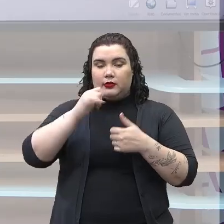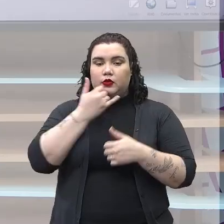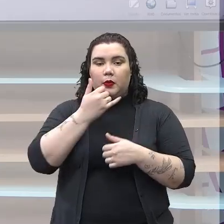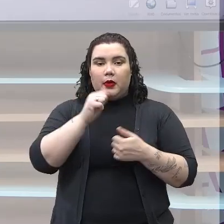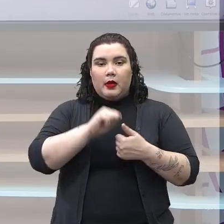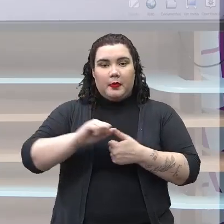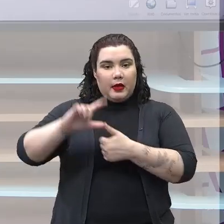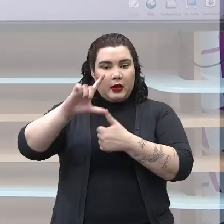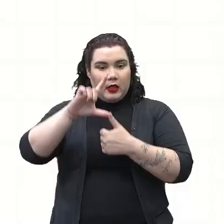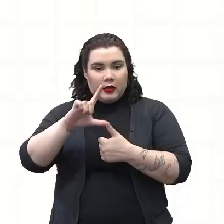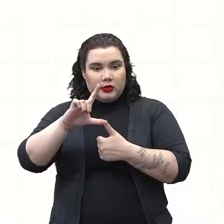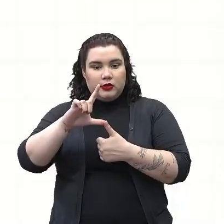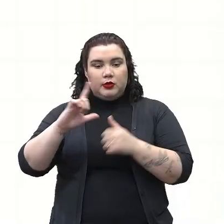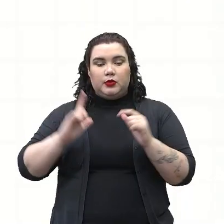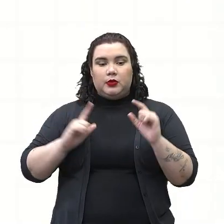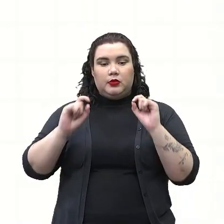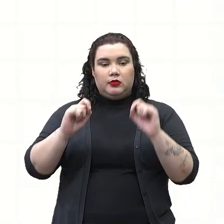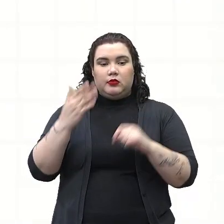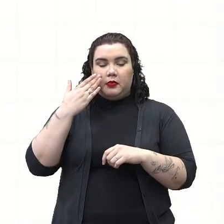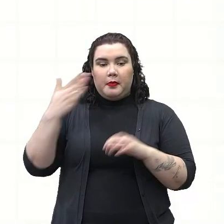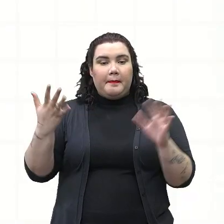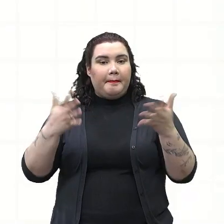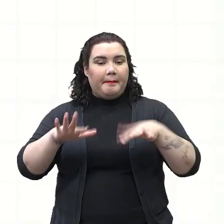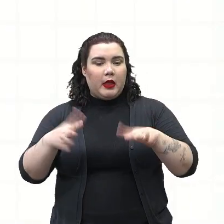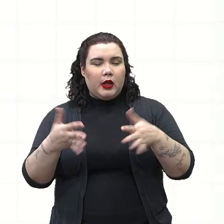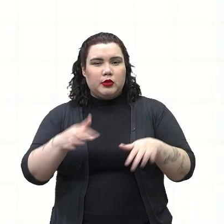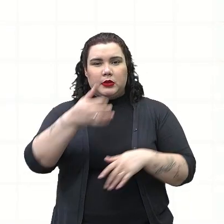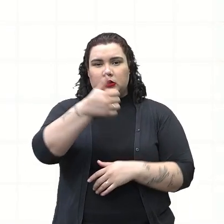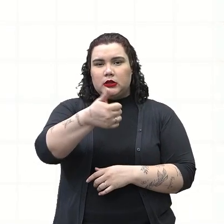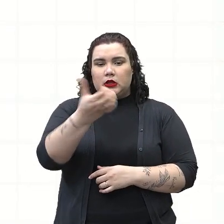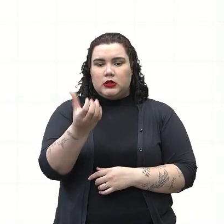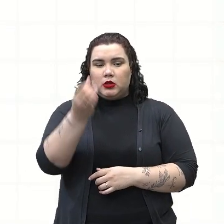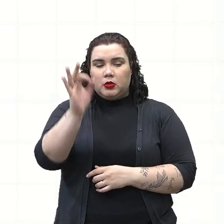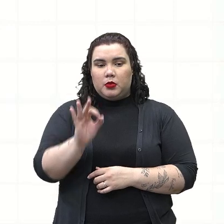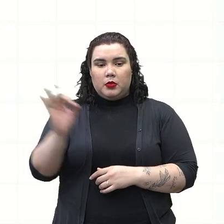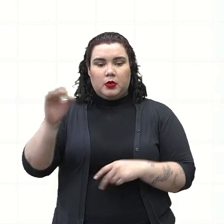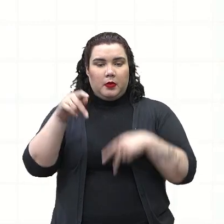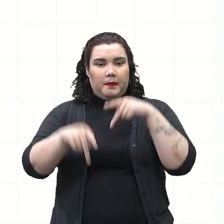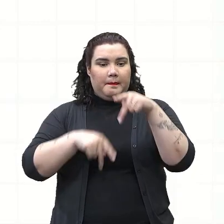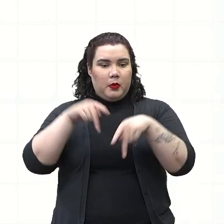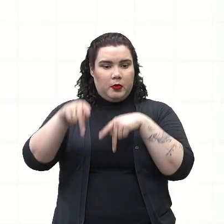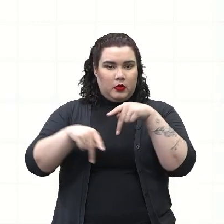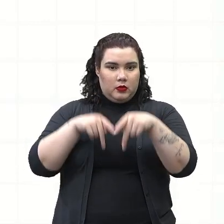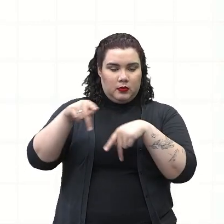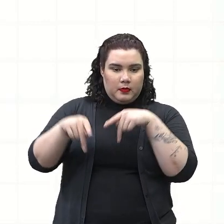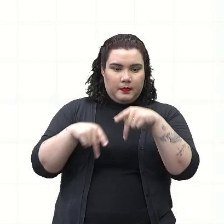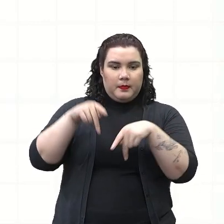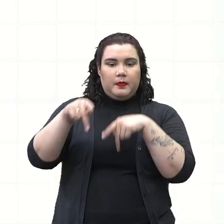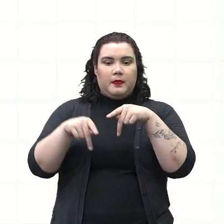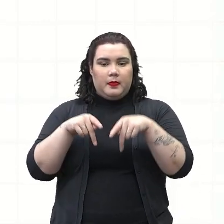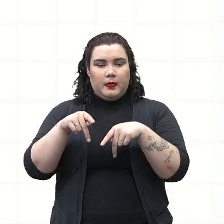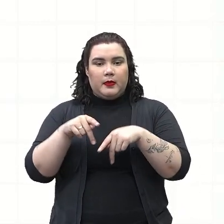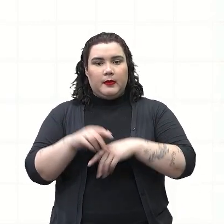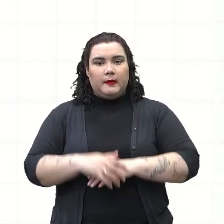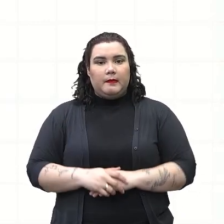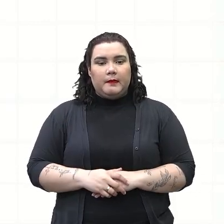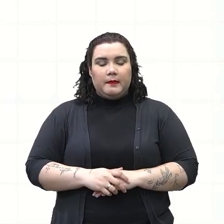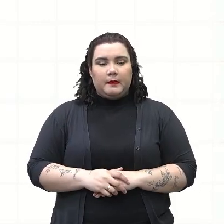aí apenas na tela, né, tem ali cerca de 16% da população, a gente está vendo na tela anterior,